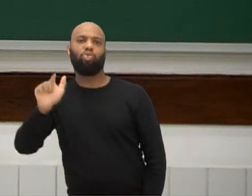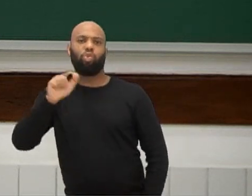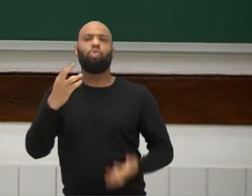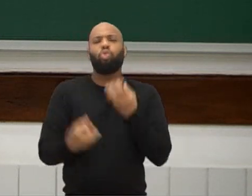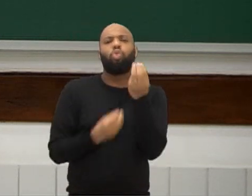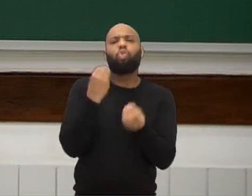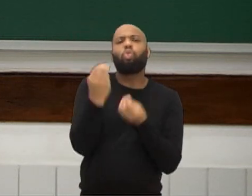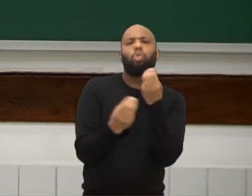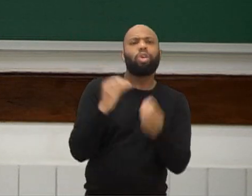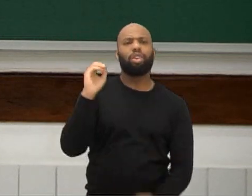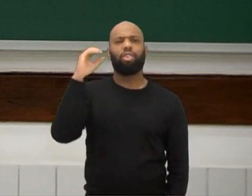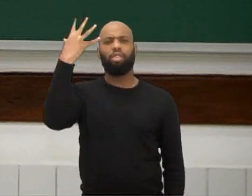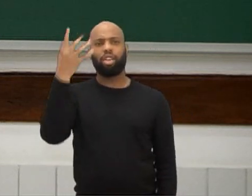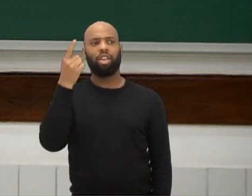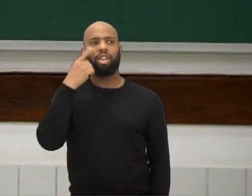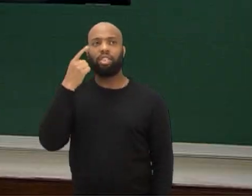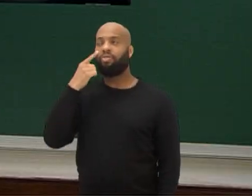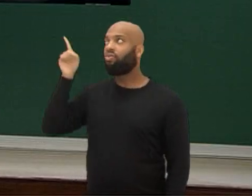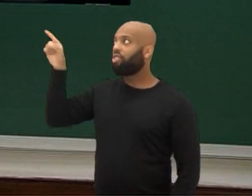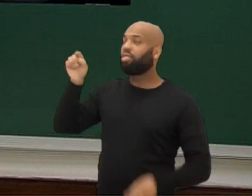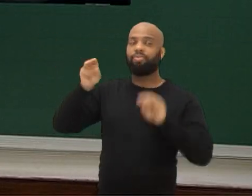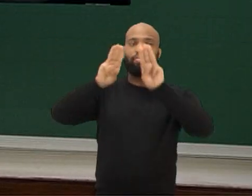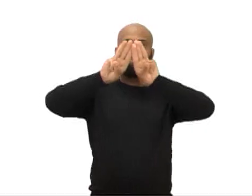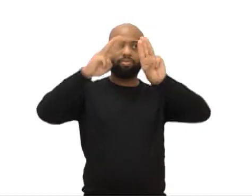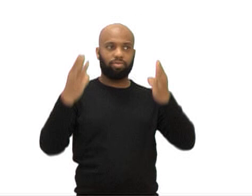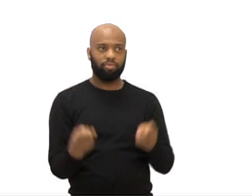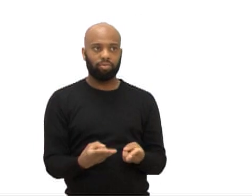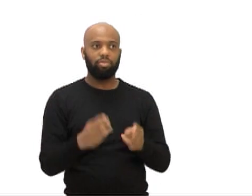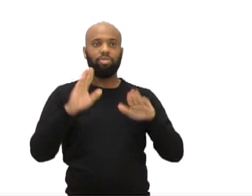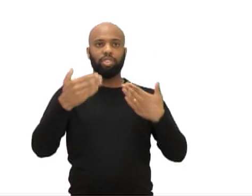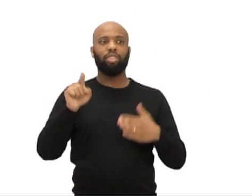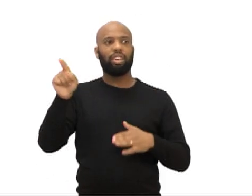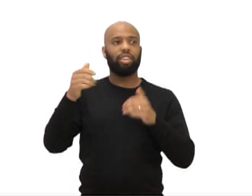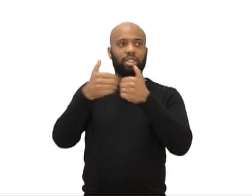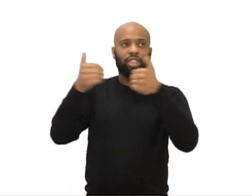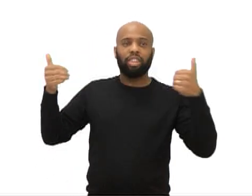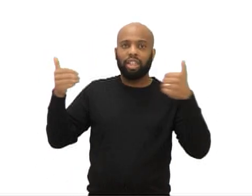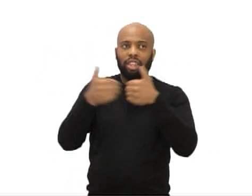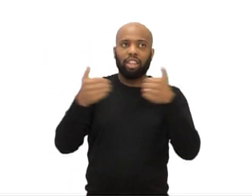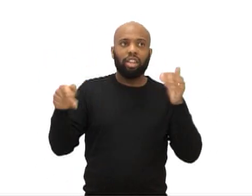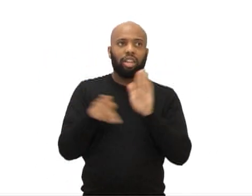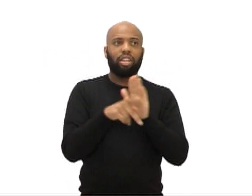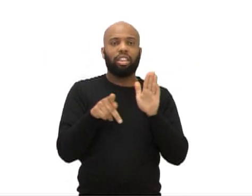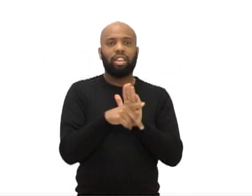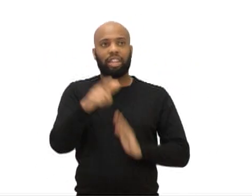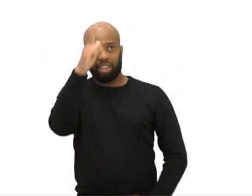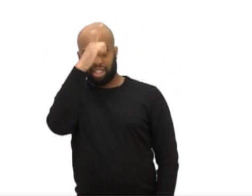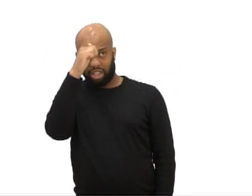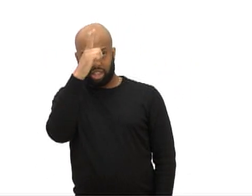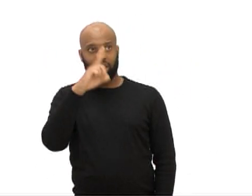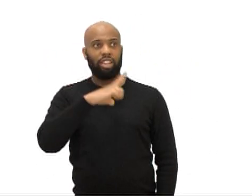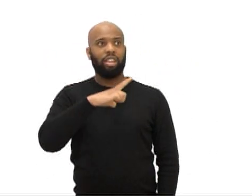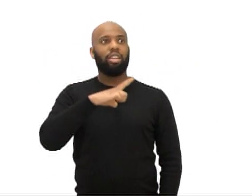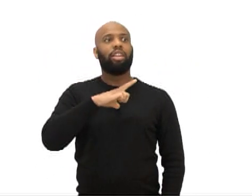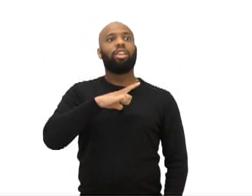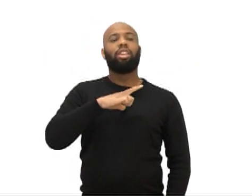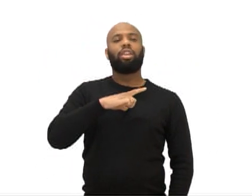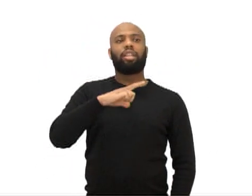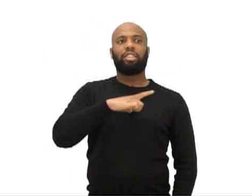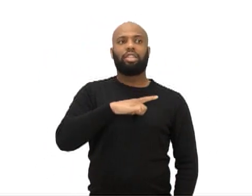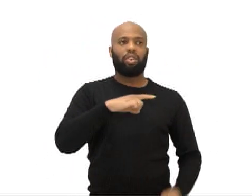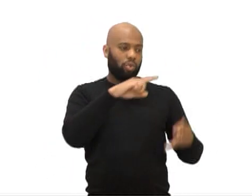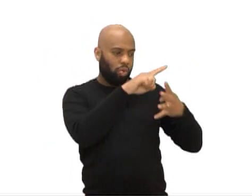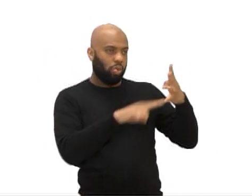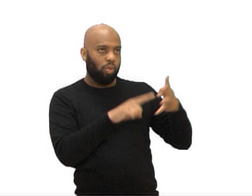essa divisão? Como a gente pode ver aqui no mapa, essa divisão da Alemanha, ela ocorreu entre